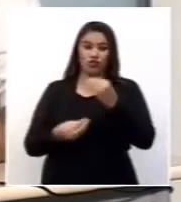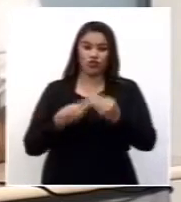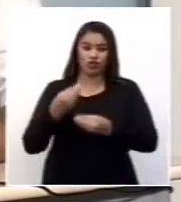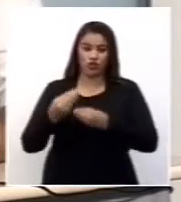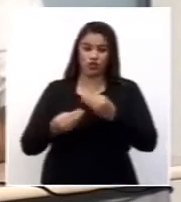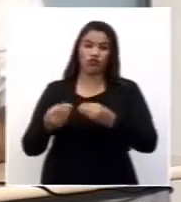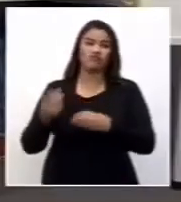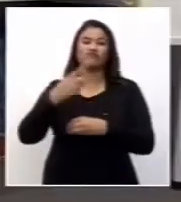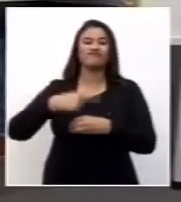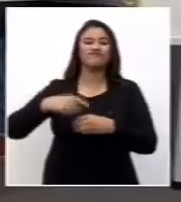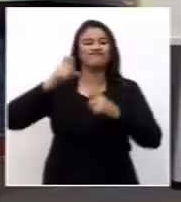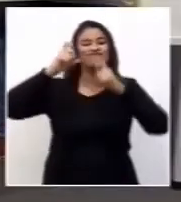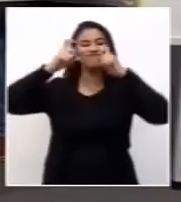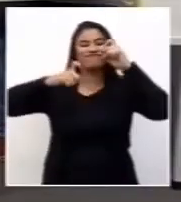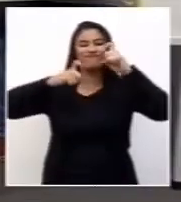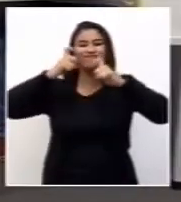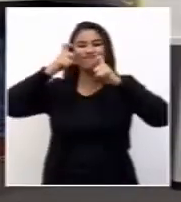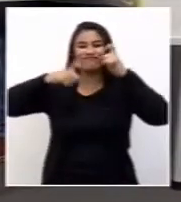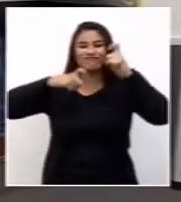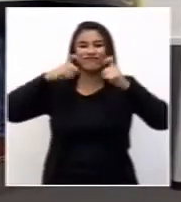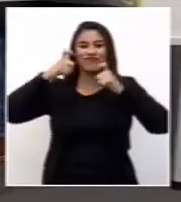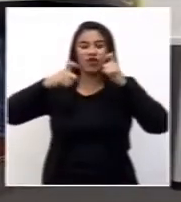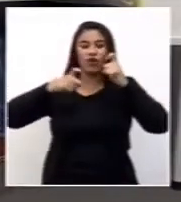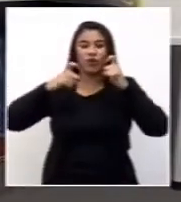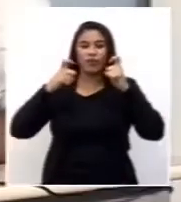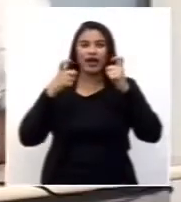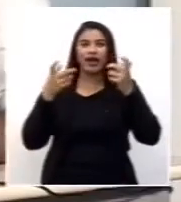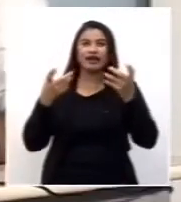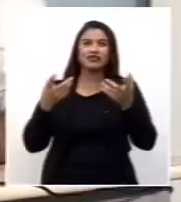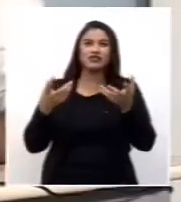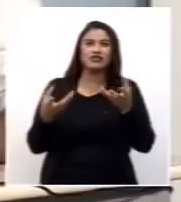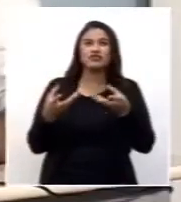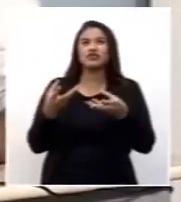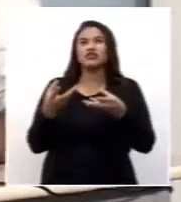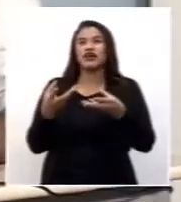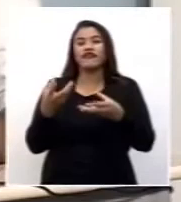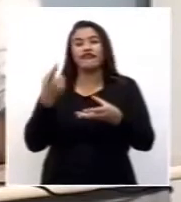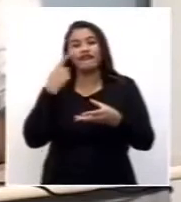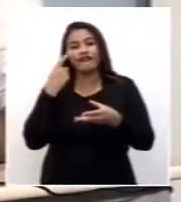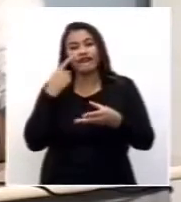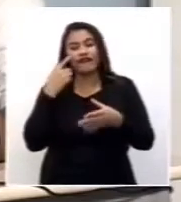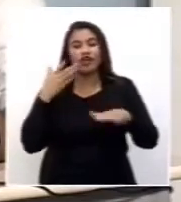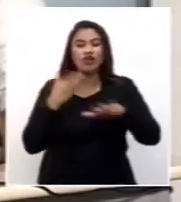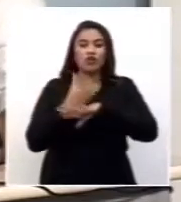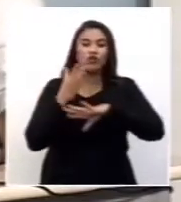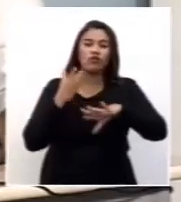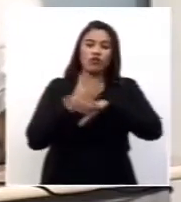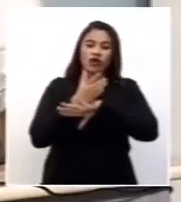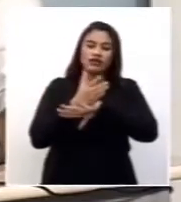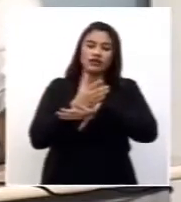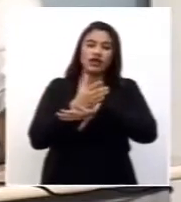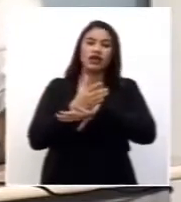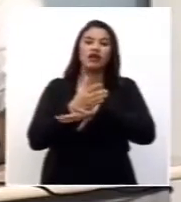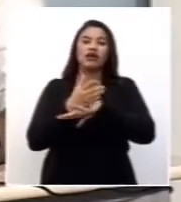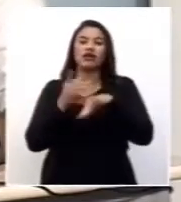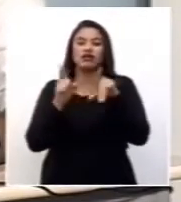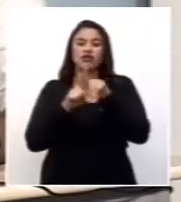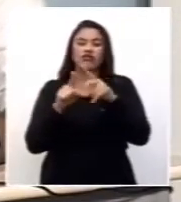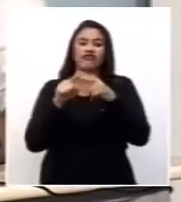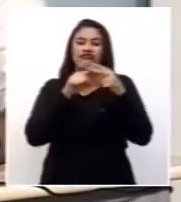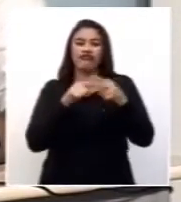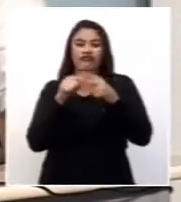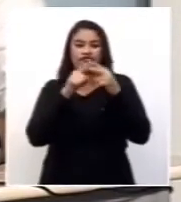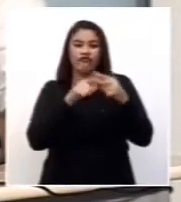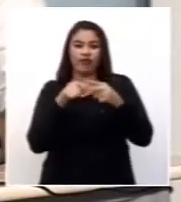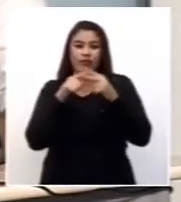bem preocupados com a relação da disponibilidade de acesso e recursos